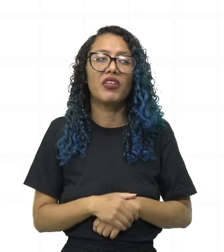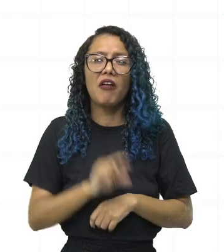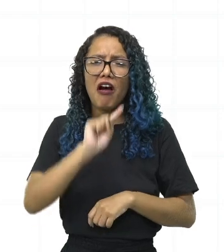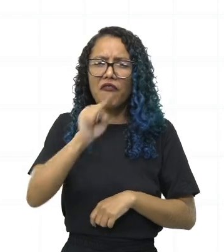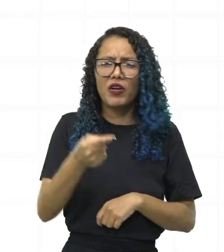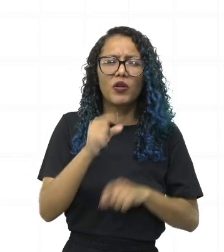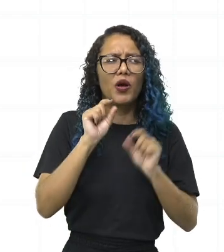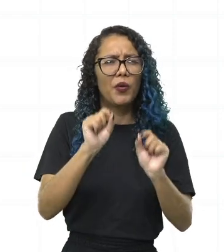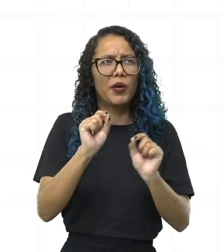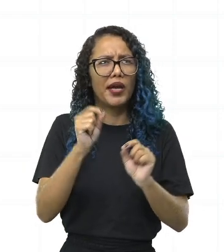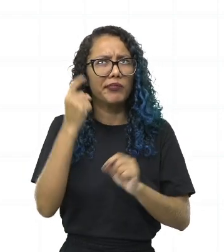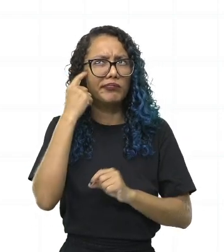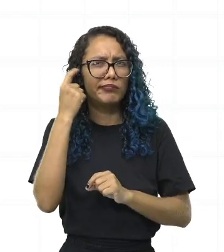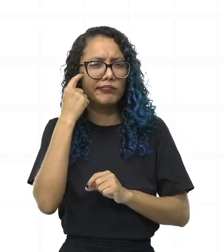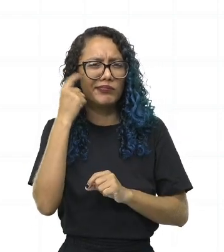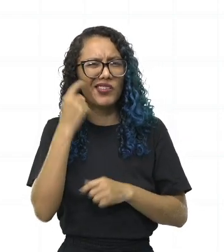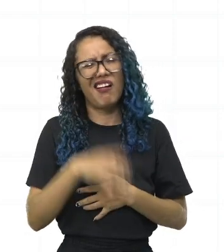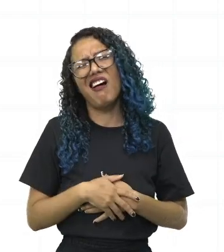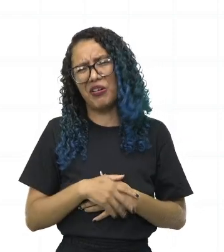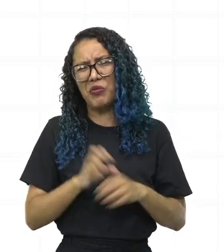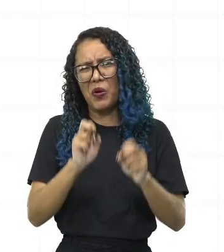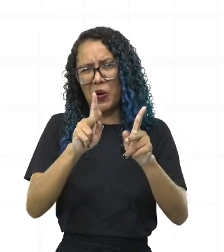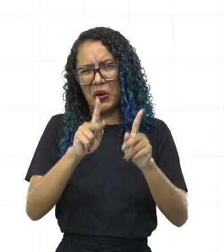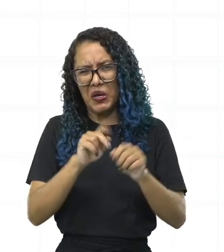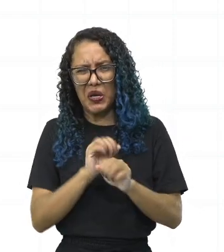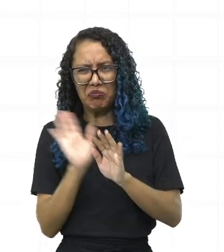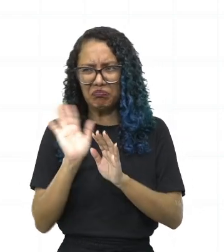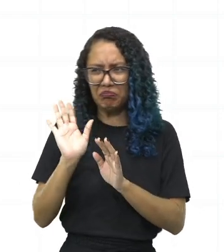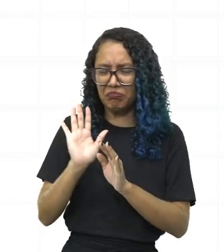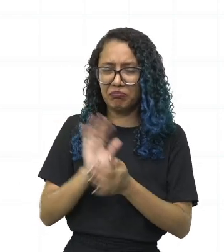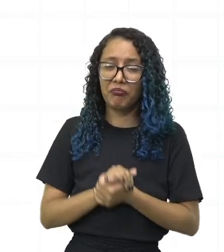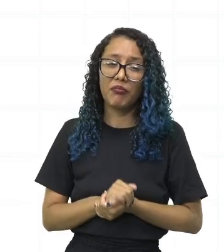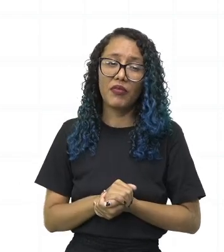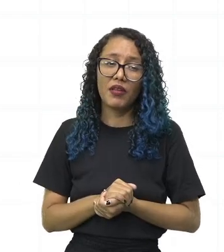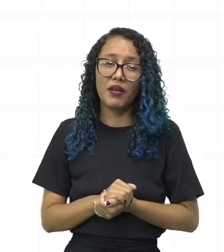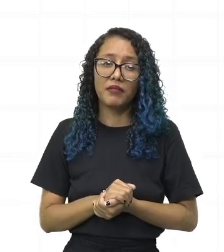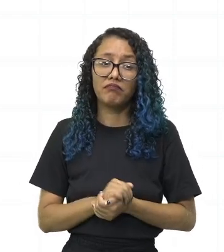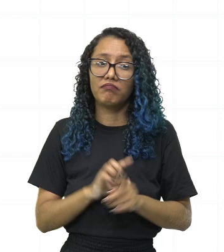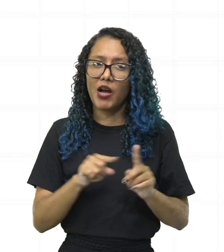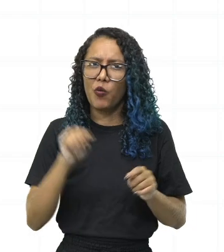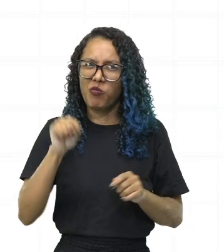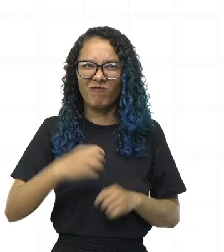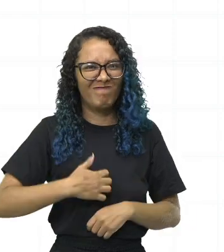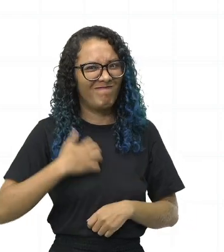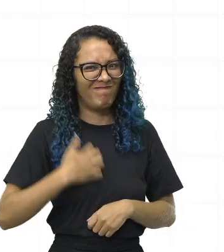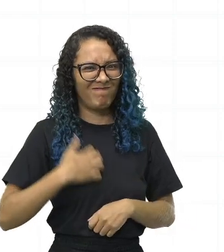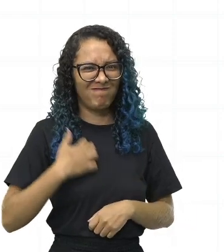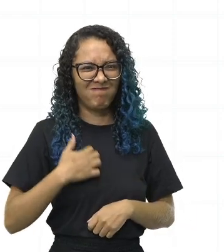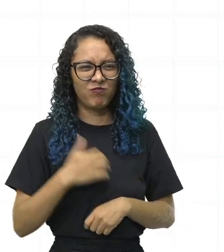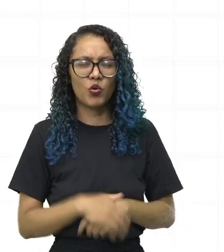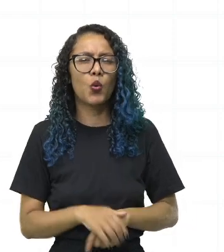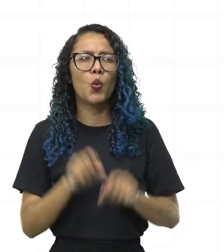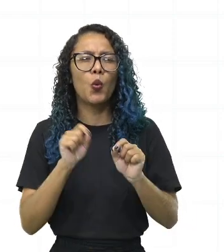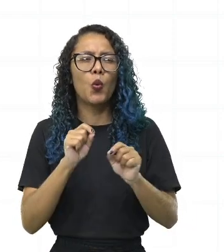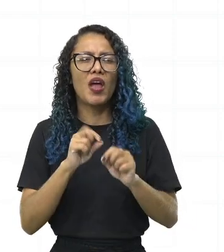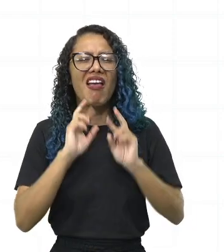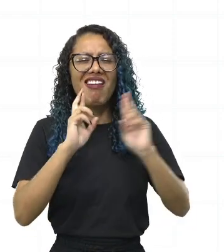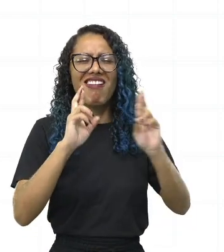hora, resolveu ir embora numa frase de efeito. O ponto ficou zangado, achou de botar